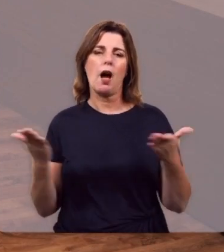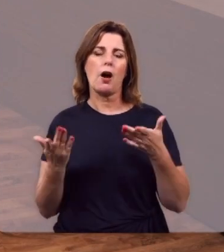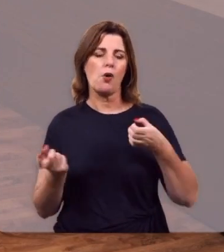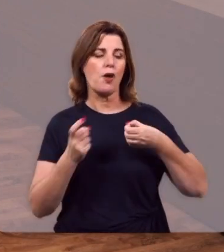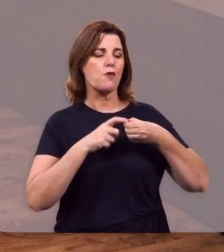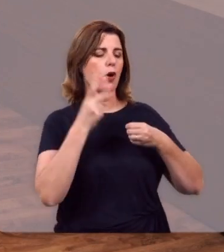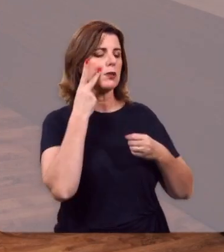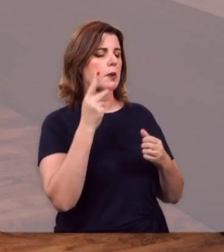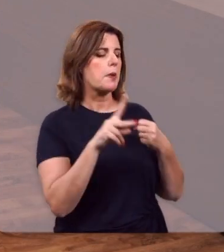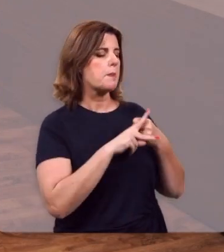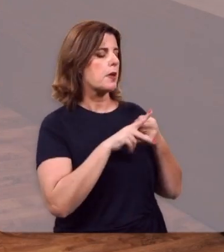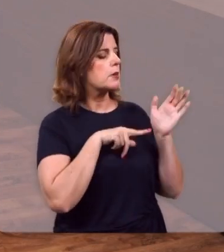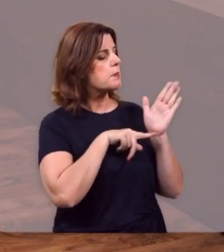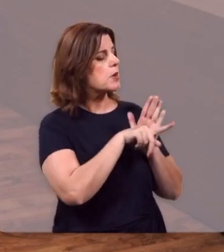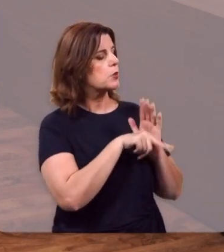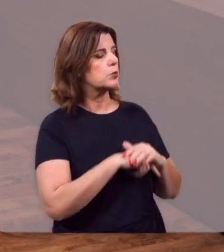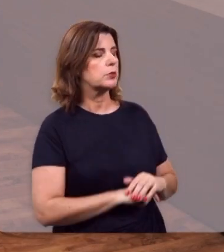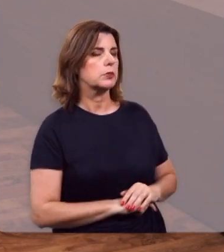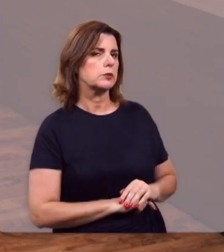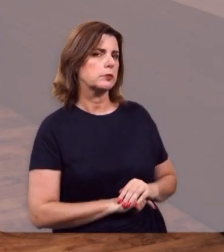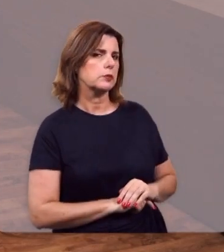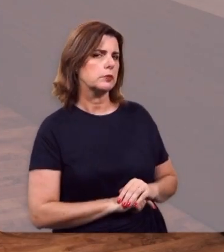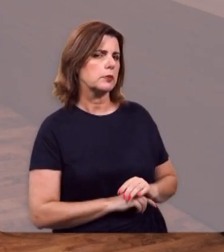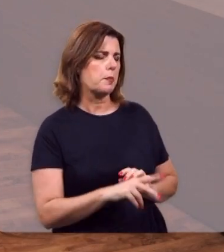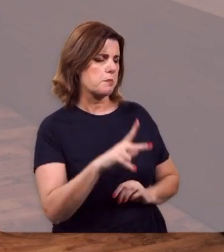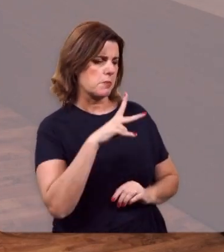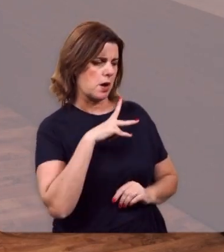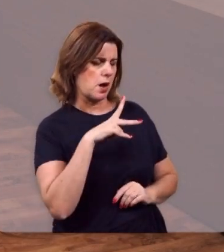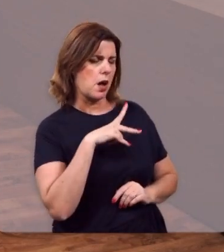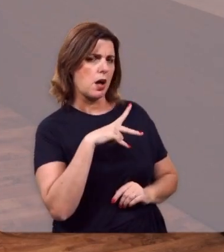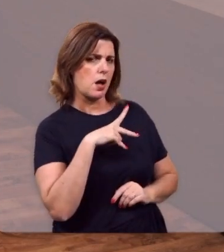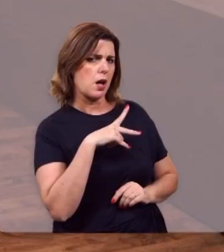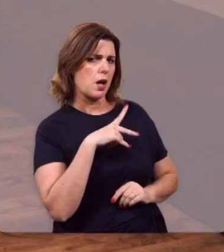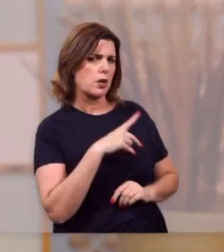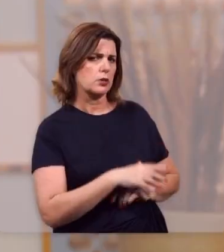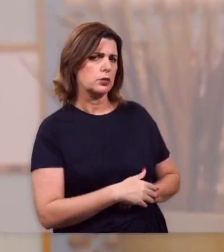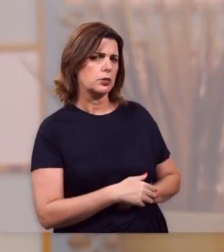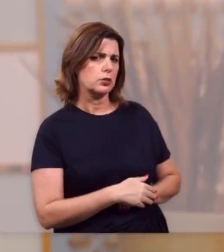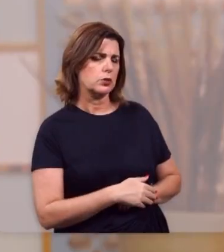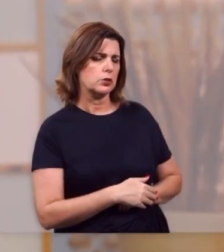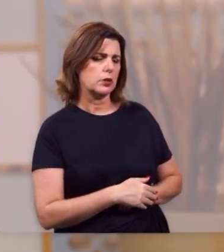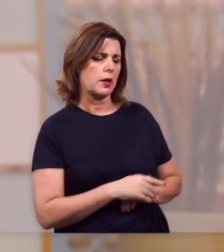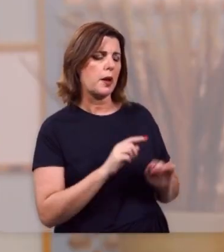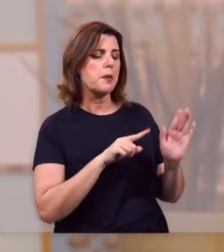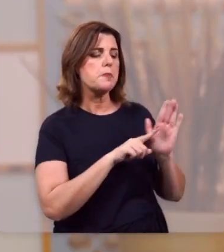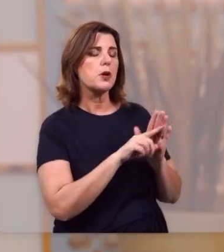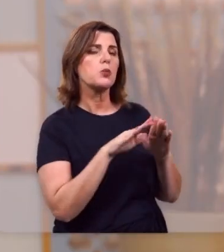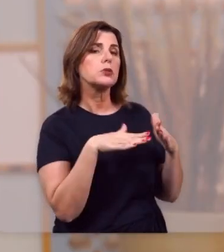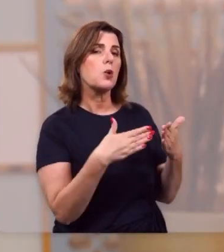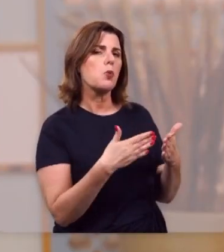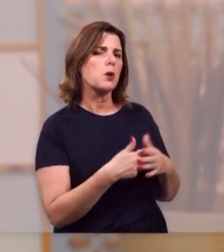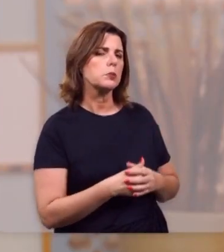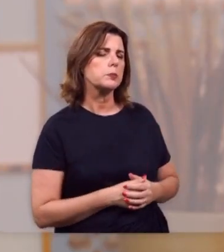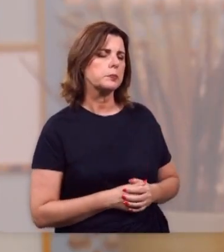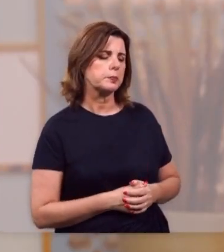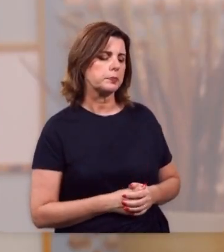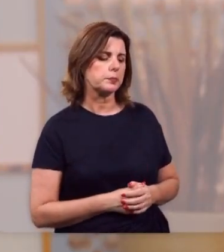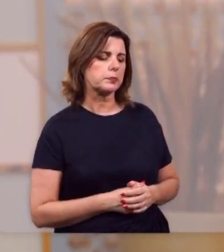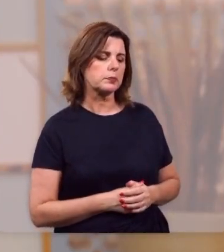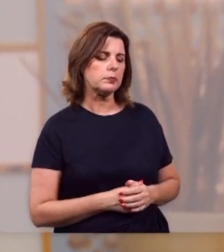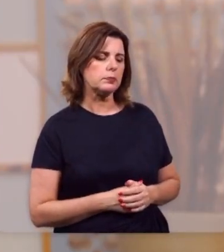volta para Pedro para fazer uma pergunta bem pessoal. E a pergunta foi esta: